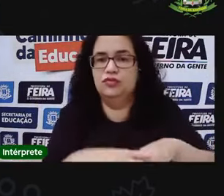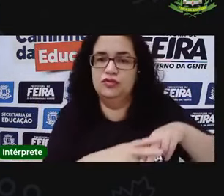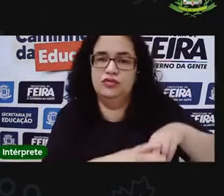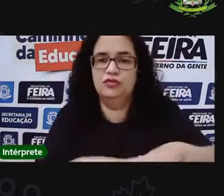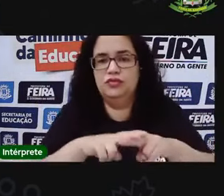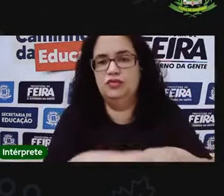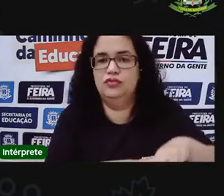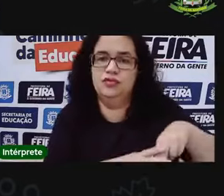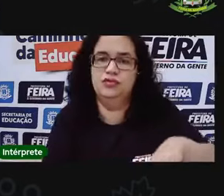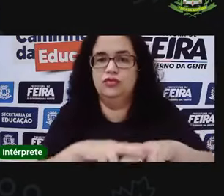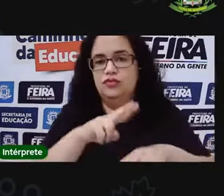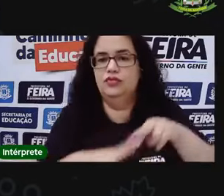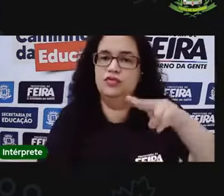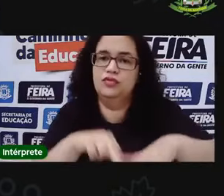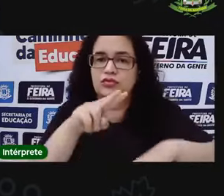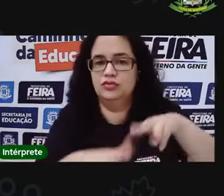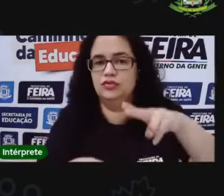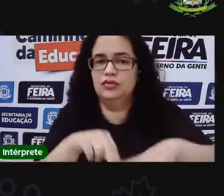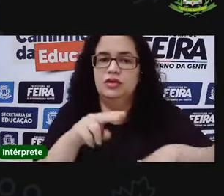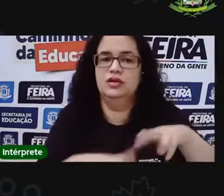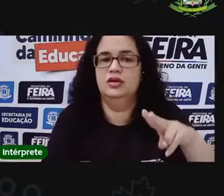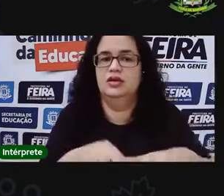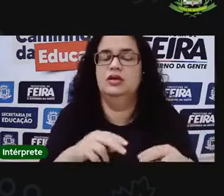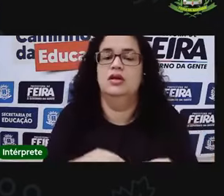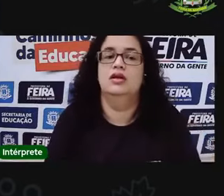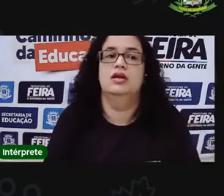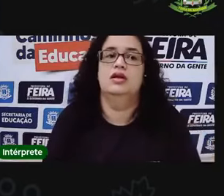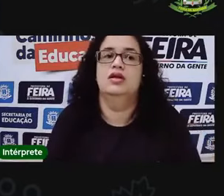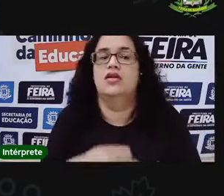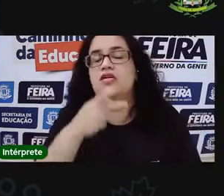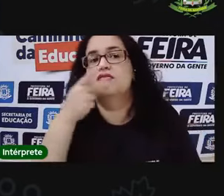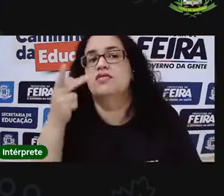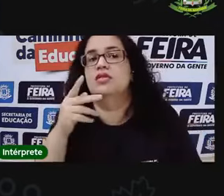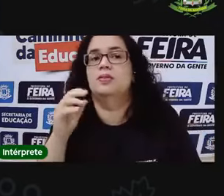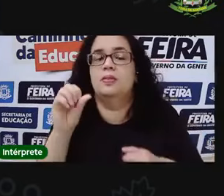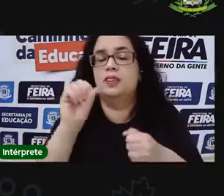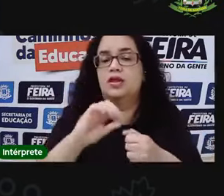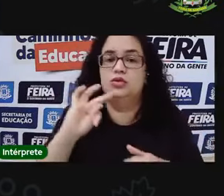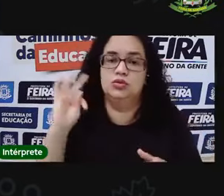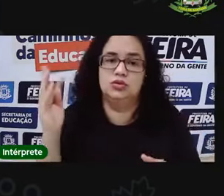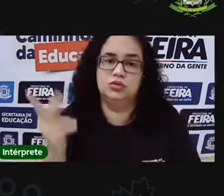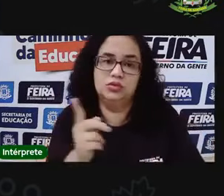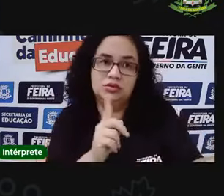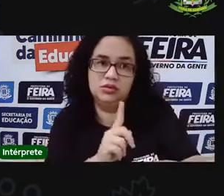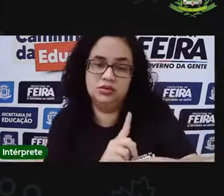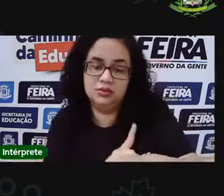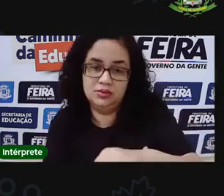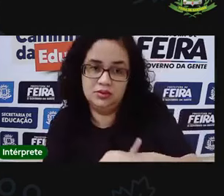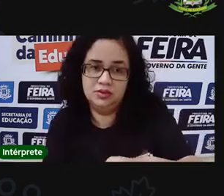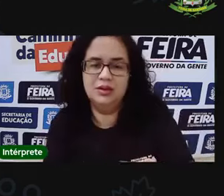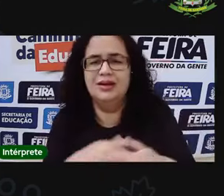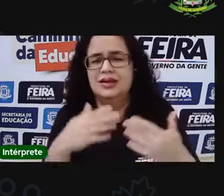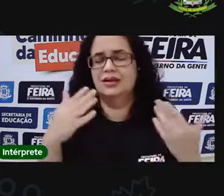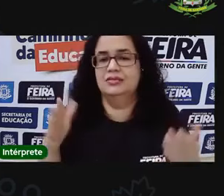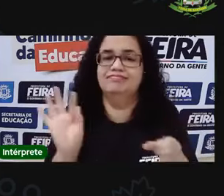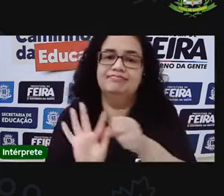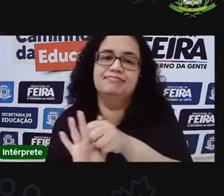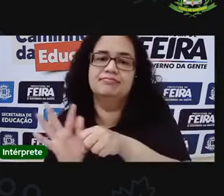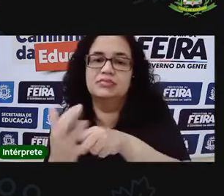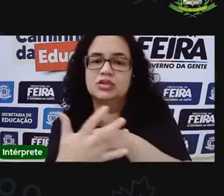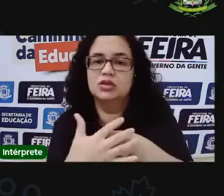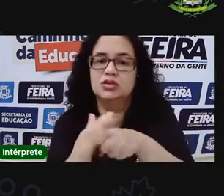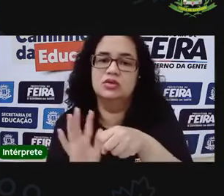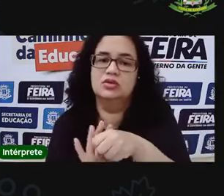povo nordestino gosta de forró. Mas a letra foi feita, sobretudo para esse tempo atípico, para